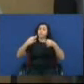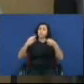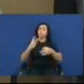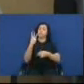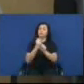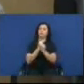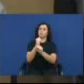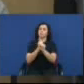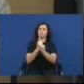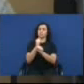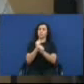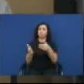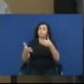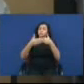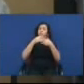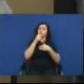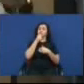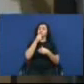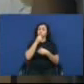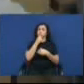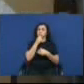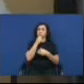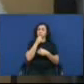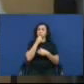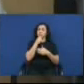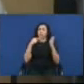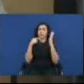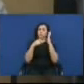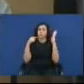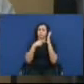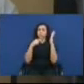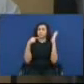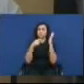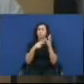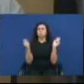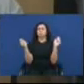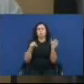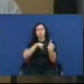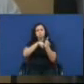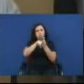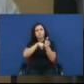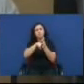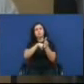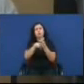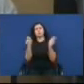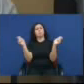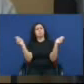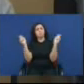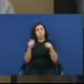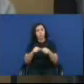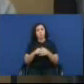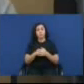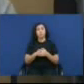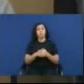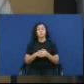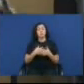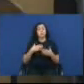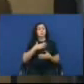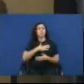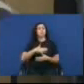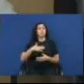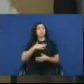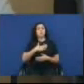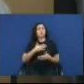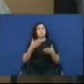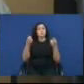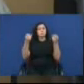fechada. Só que nada justifica as denúncias, a denúncia vai ter que ser apurada sim. Só que eu gostaria de vir aqui em